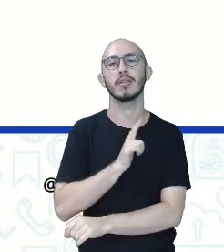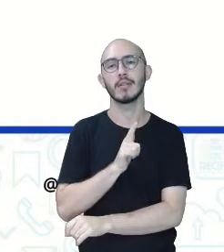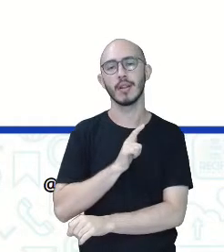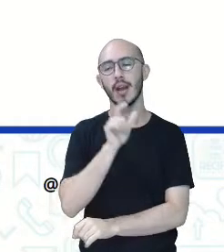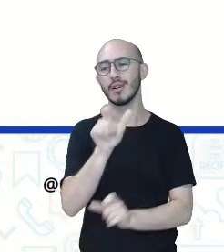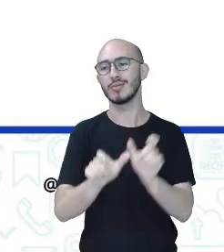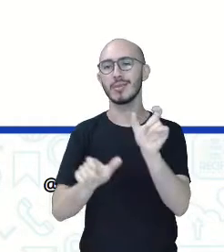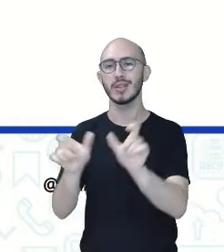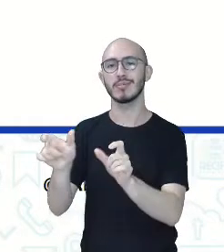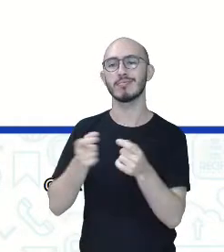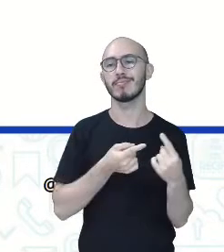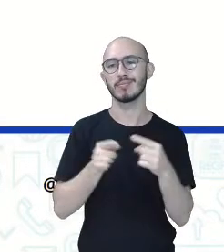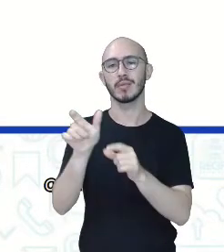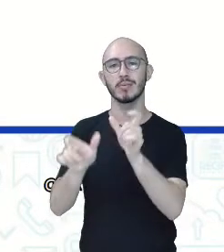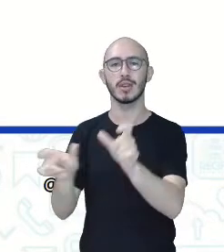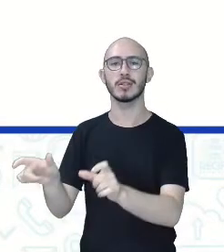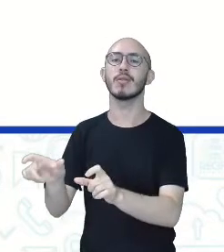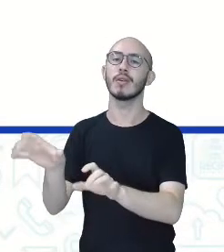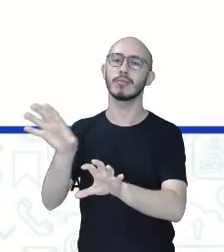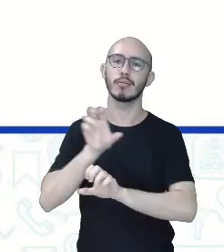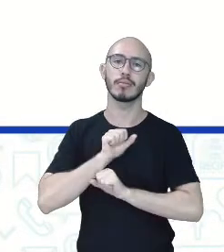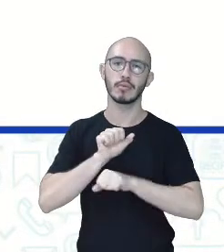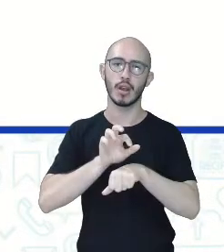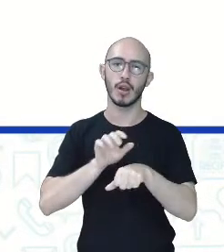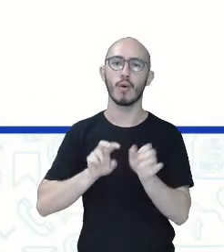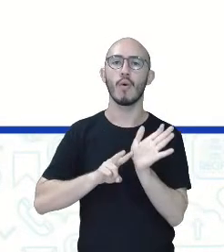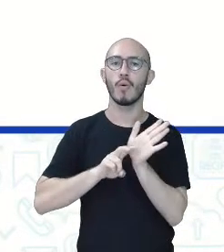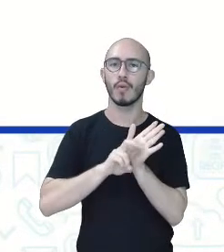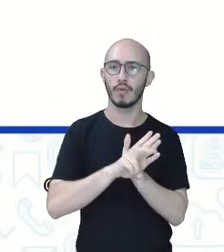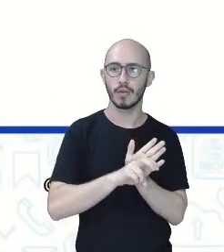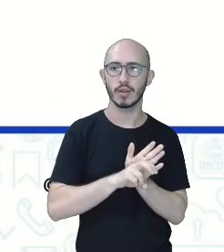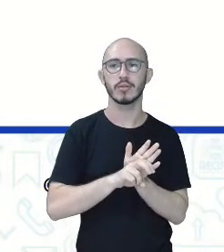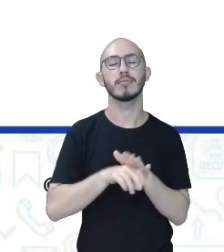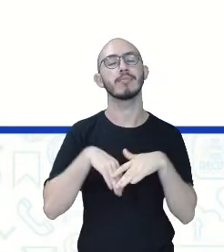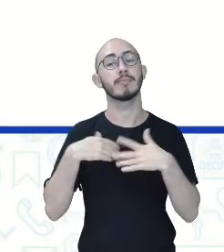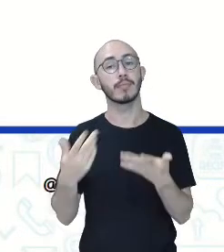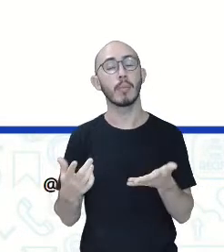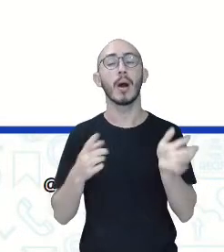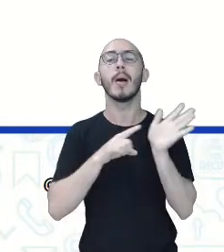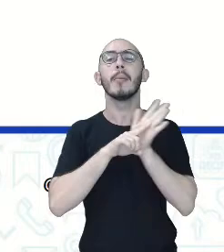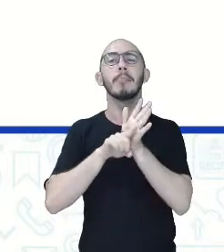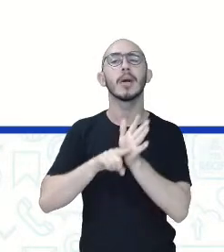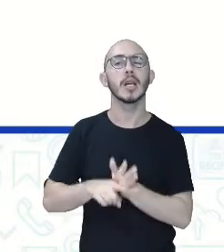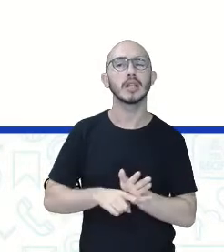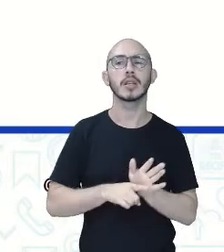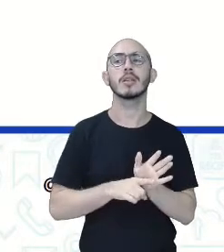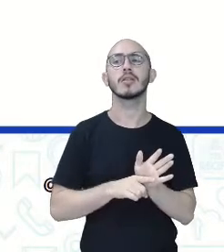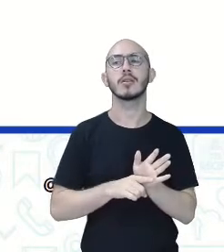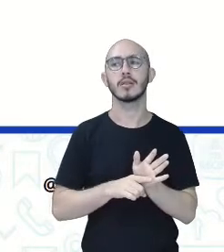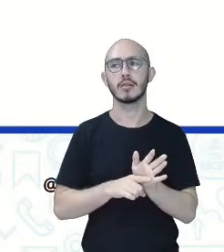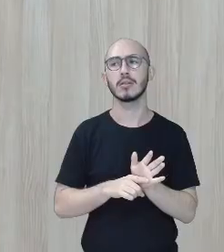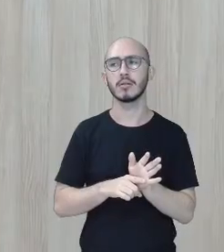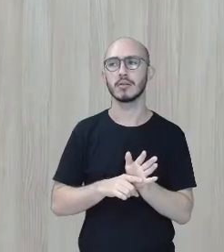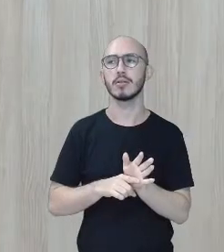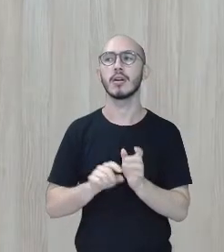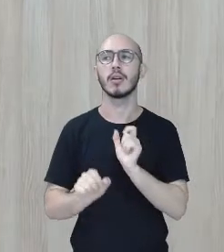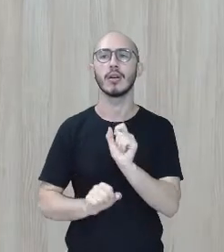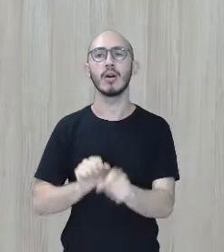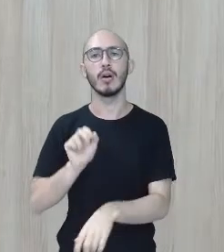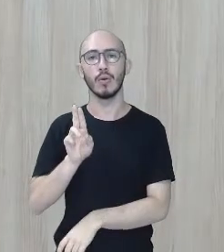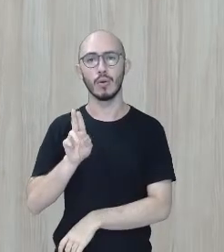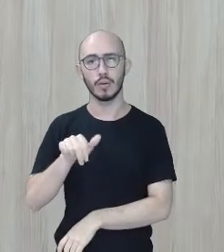essas pessoas que são portadoras do vírus. Após pesquisas da